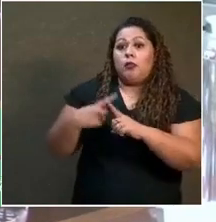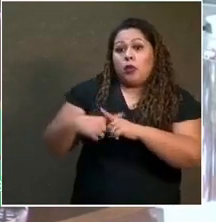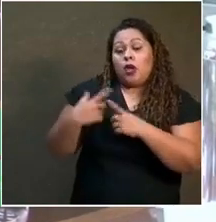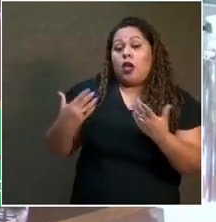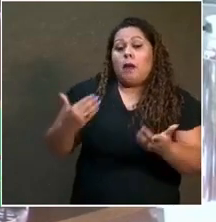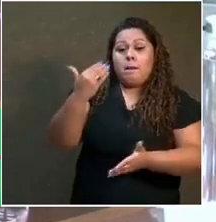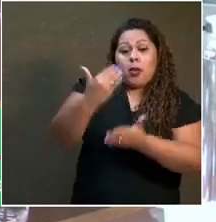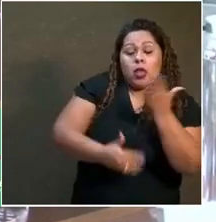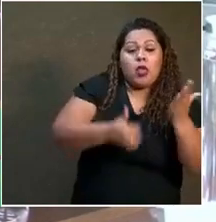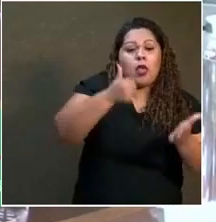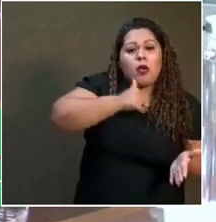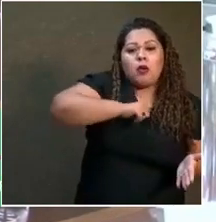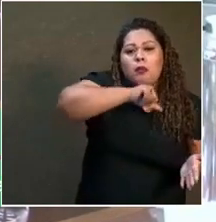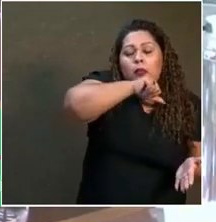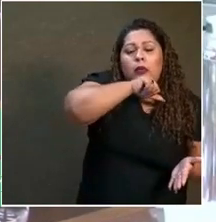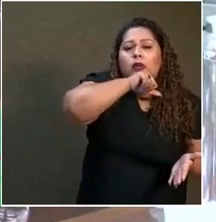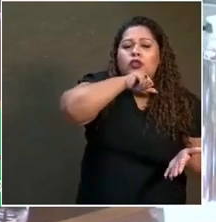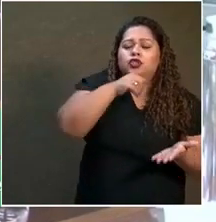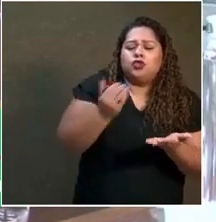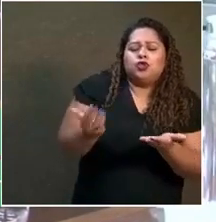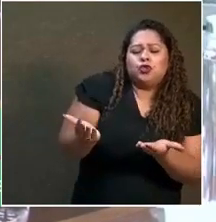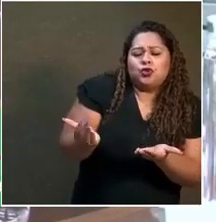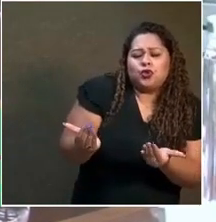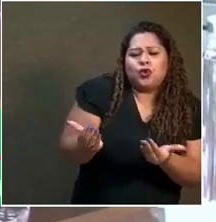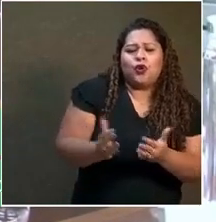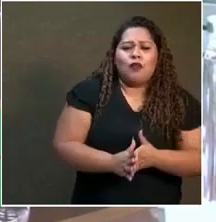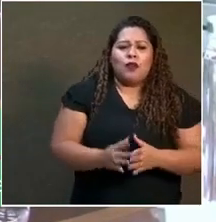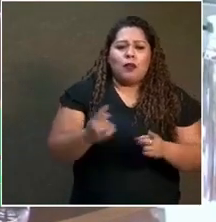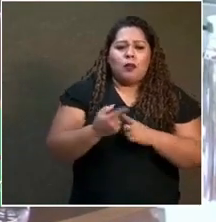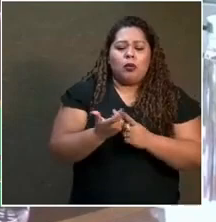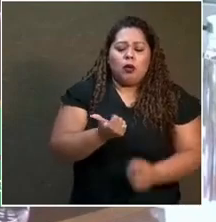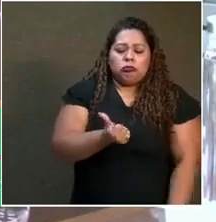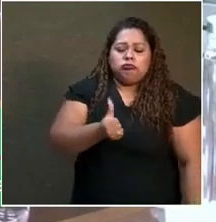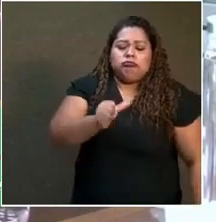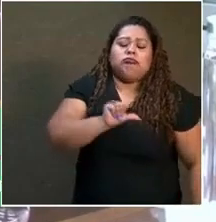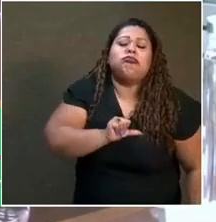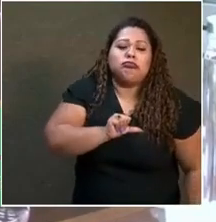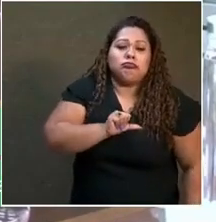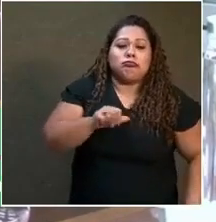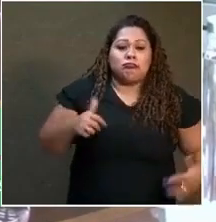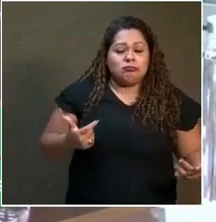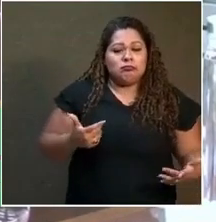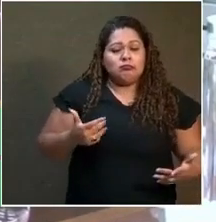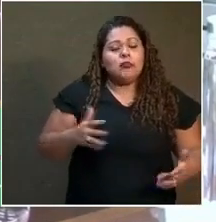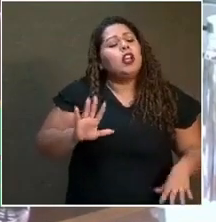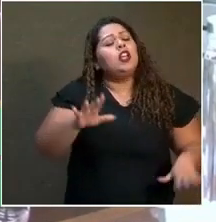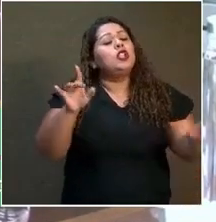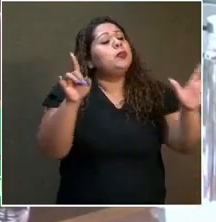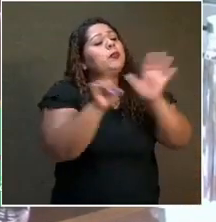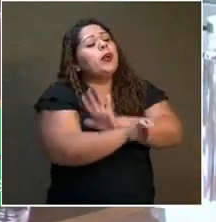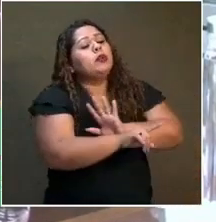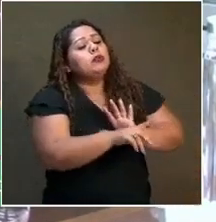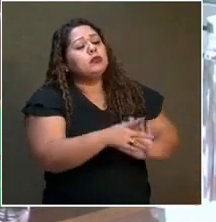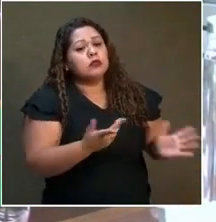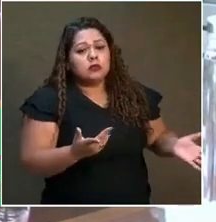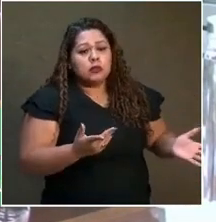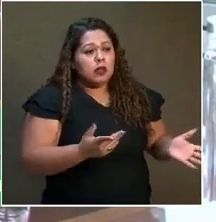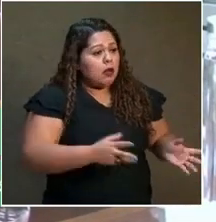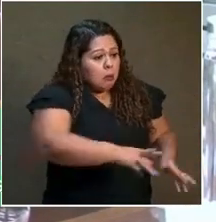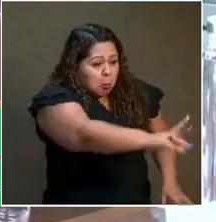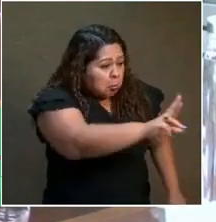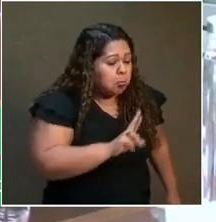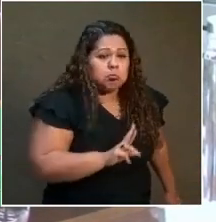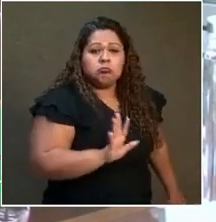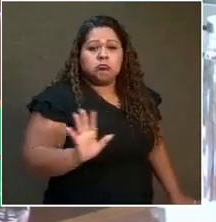ter perdido a mãe cedo pela autoestima baixa. E nós perguntamos para a Kelly aqui. Ela, eu nunca falei